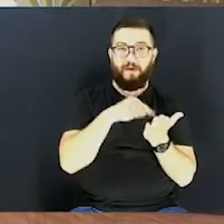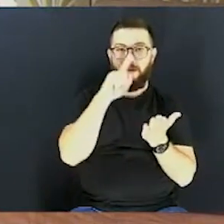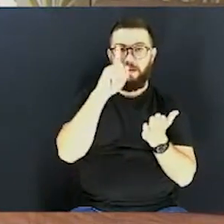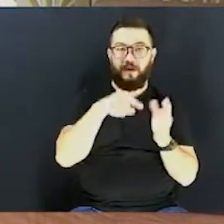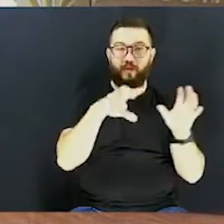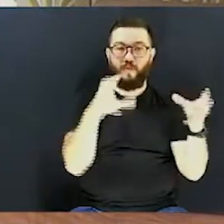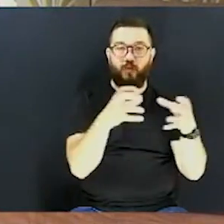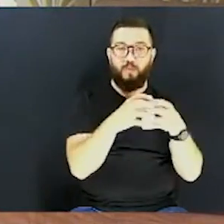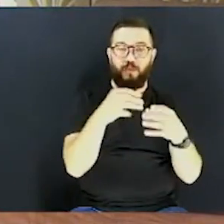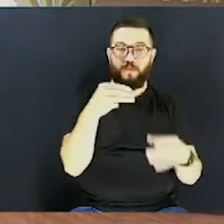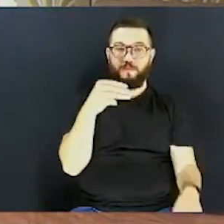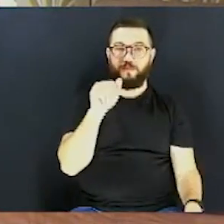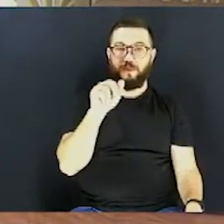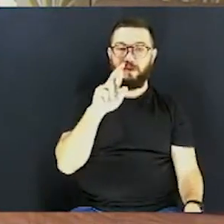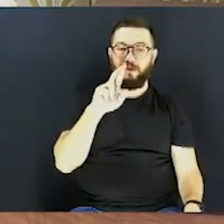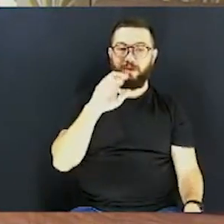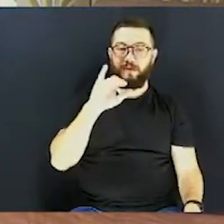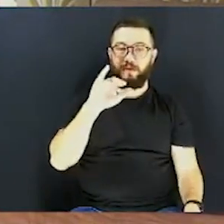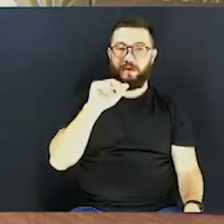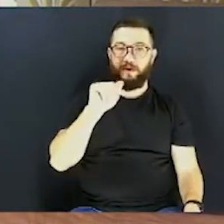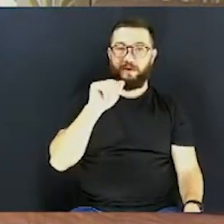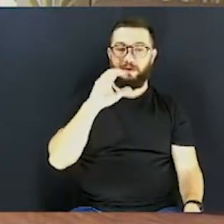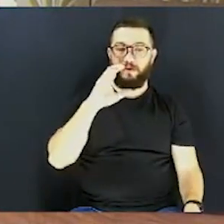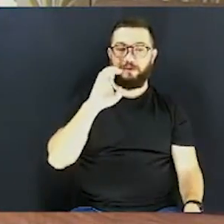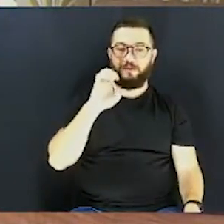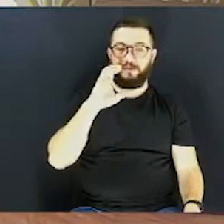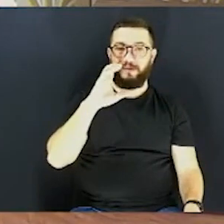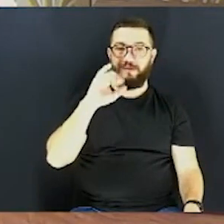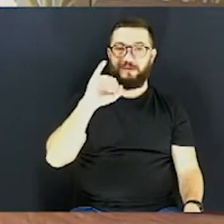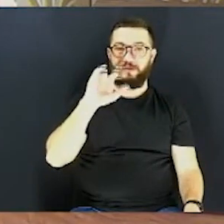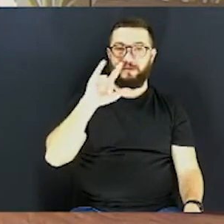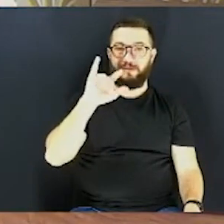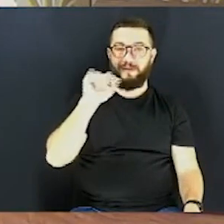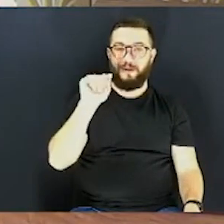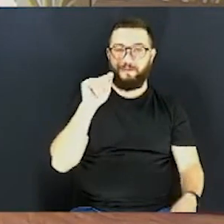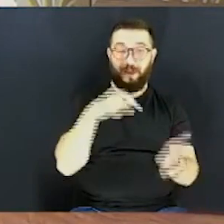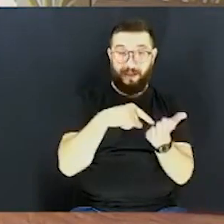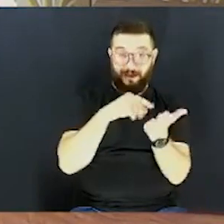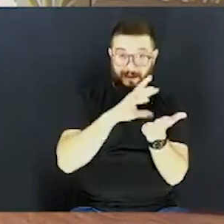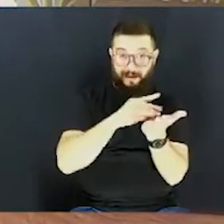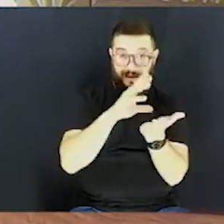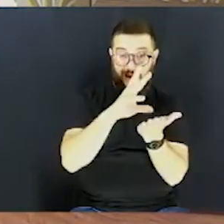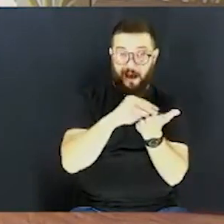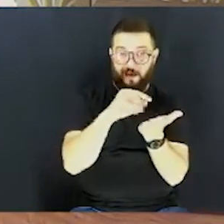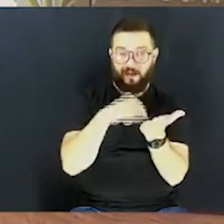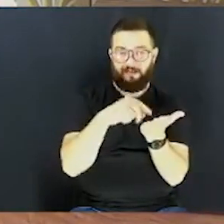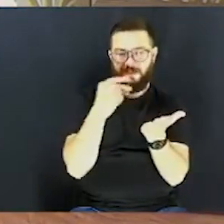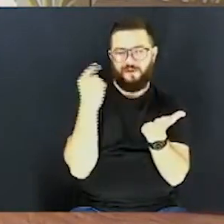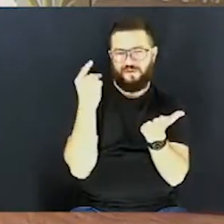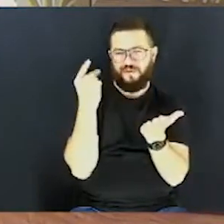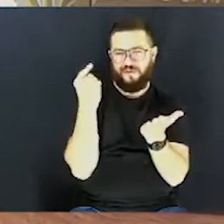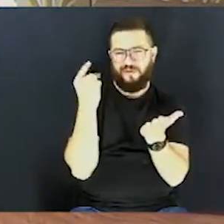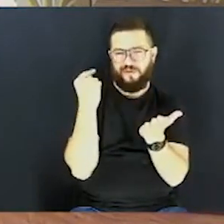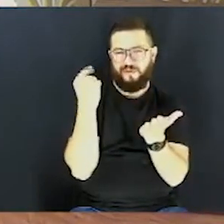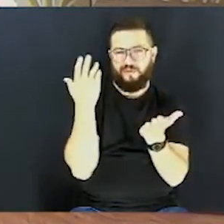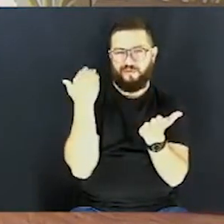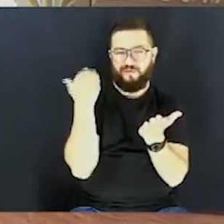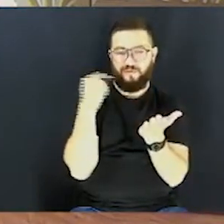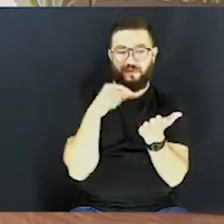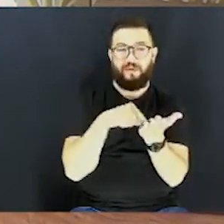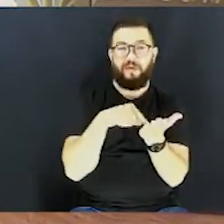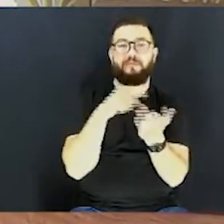Esses dados exatamente não estão atualizados, não em sua totalidade, principalmente por conta da